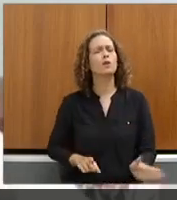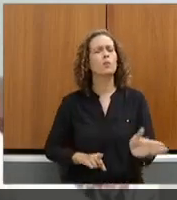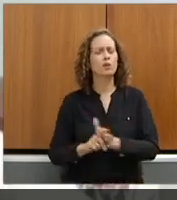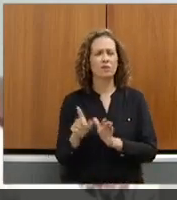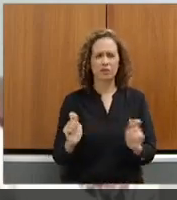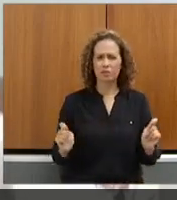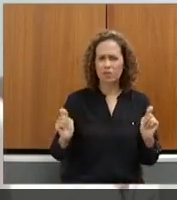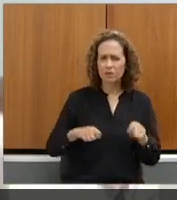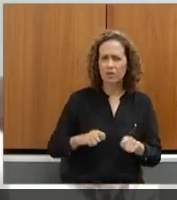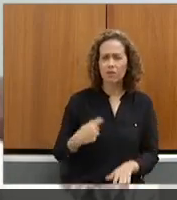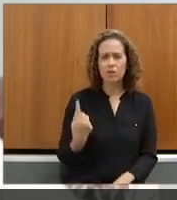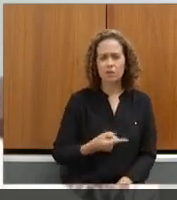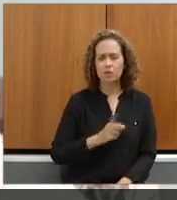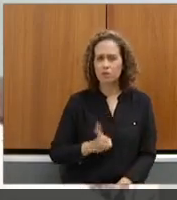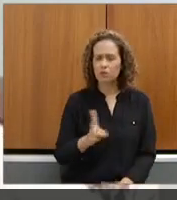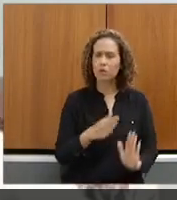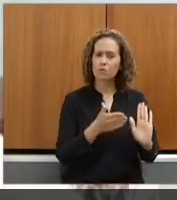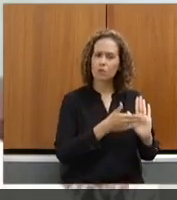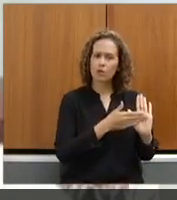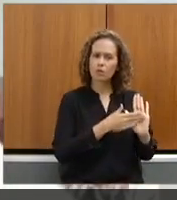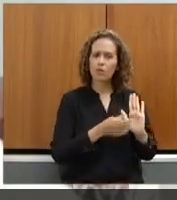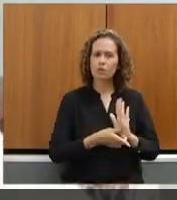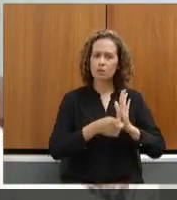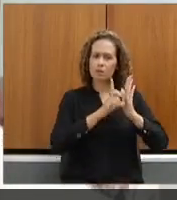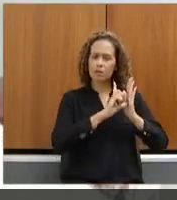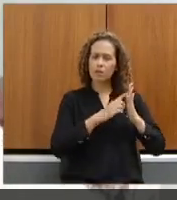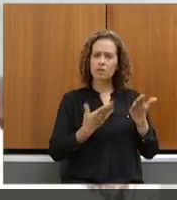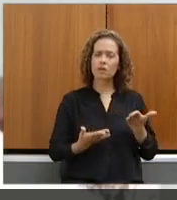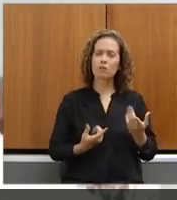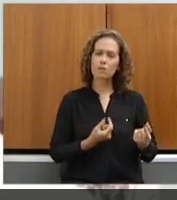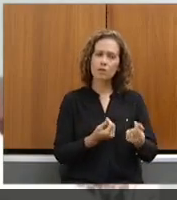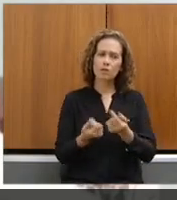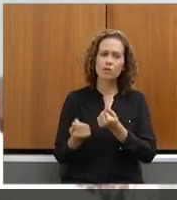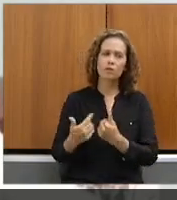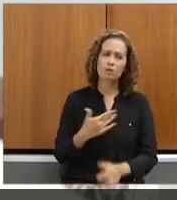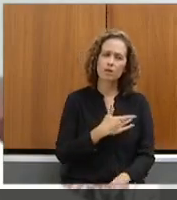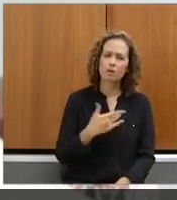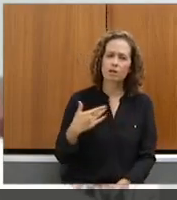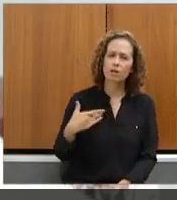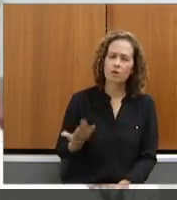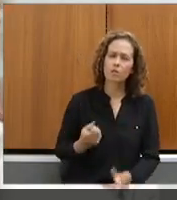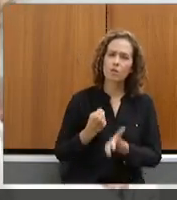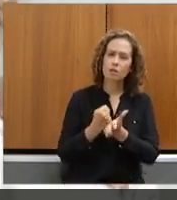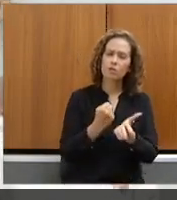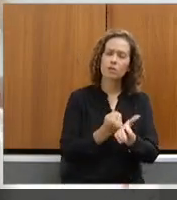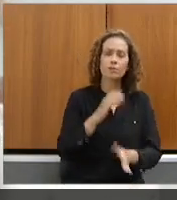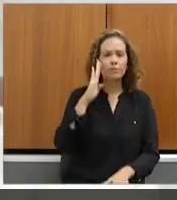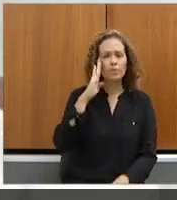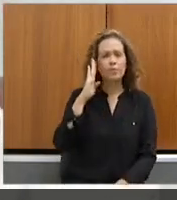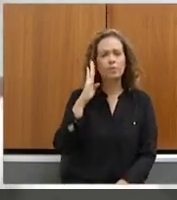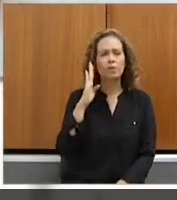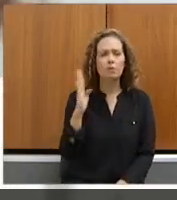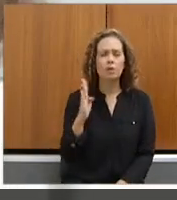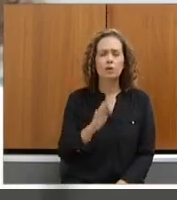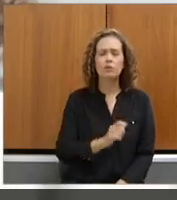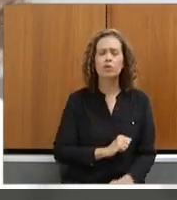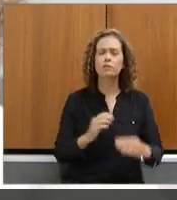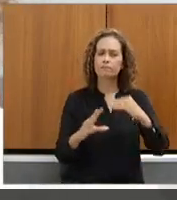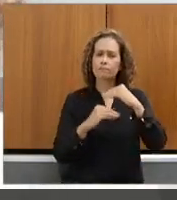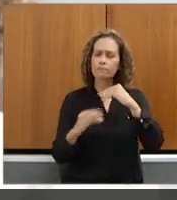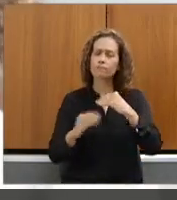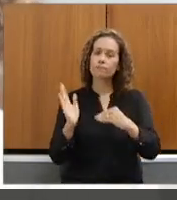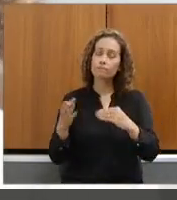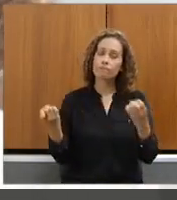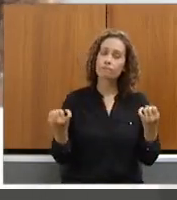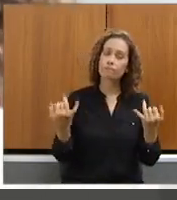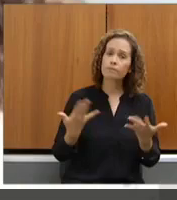se é possível a gente seguir com essa proposta de antecipação o curso da saúde para socorrer principalmente aquelas emendas não são